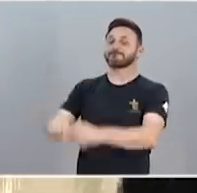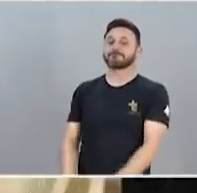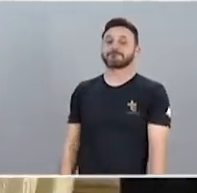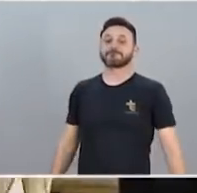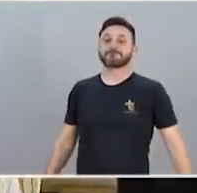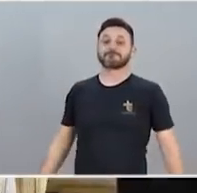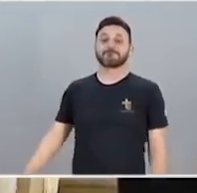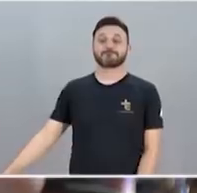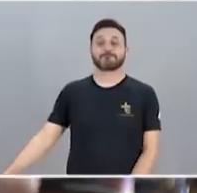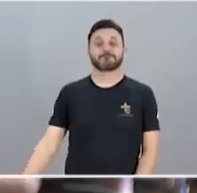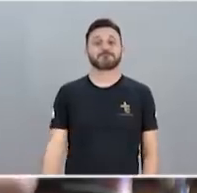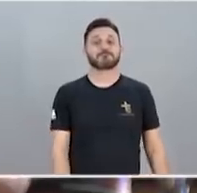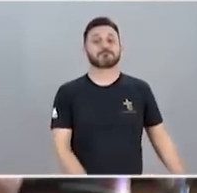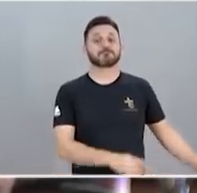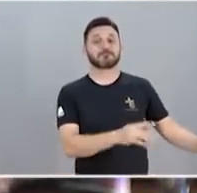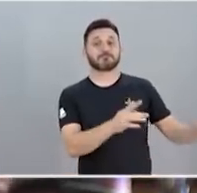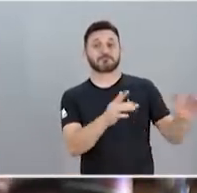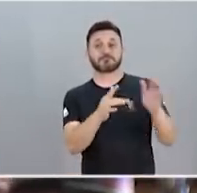vós. Cristo,